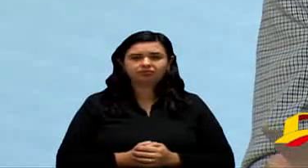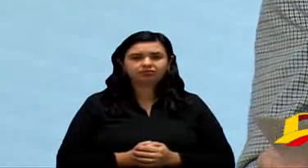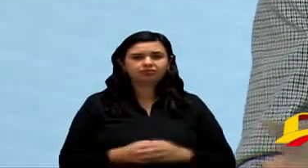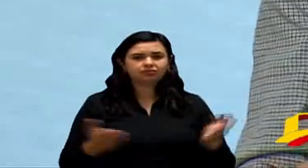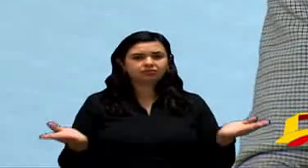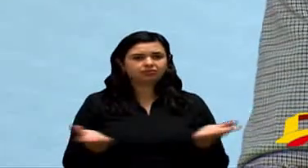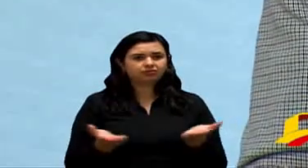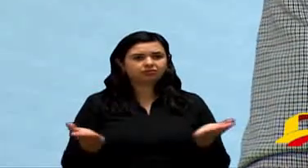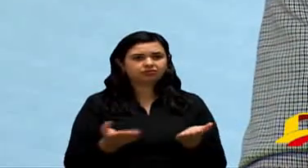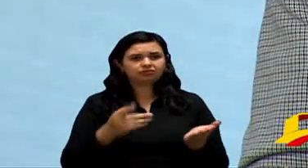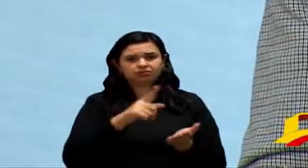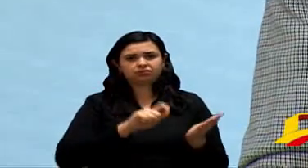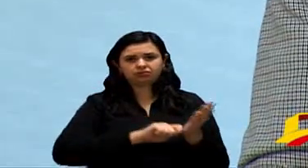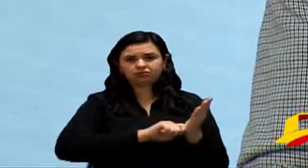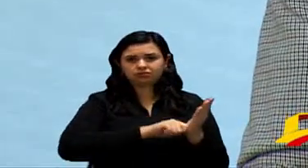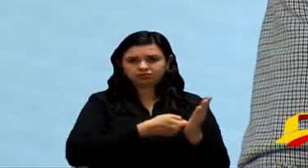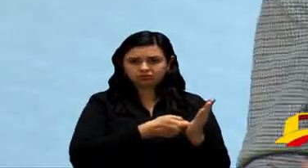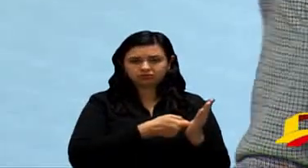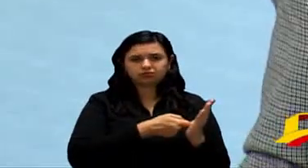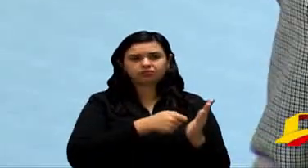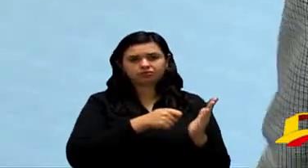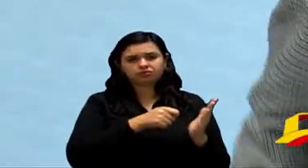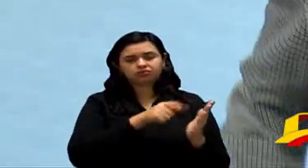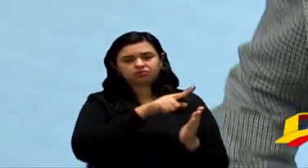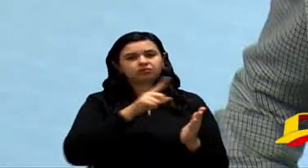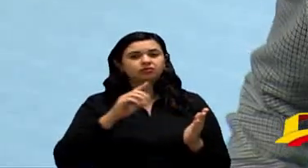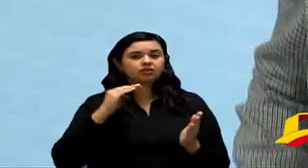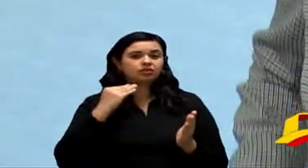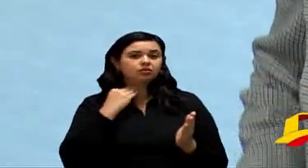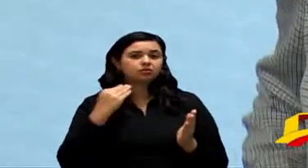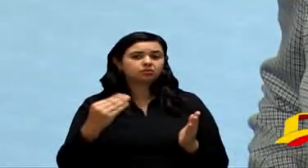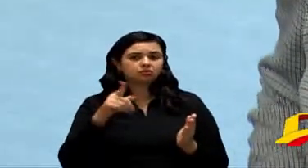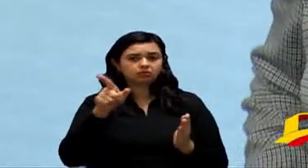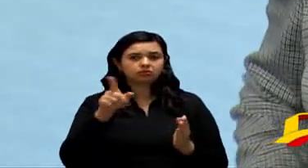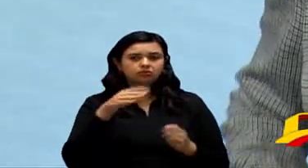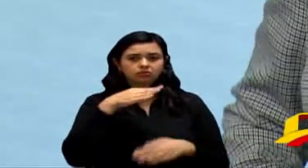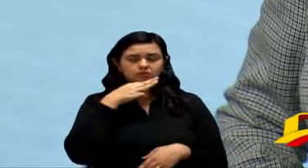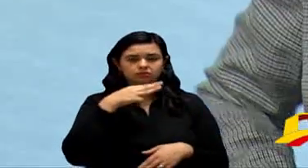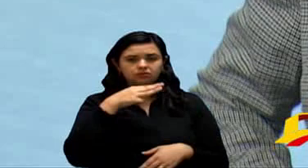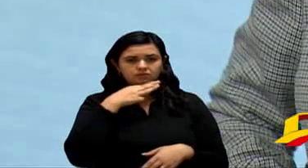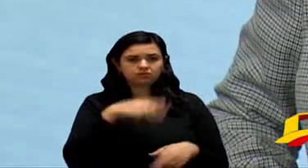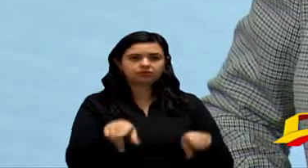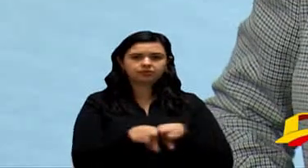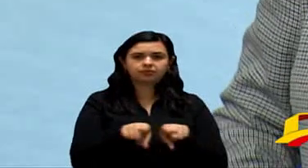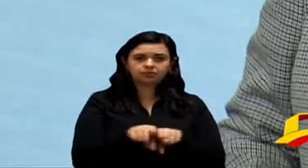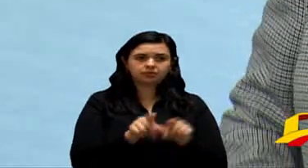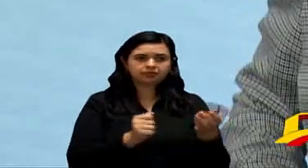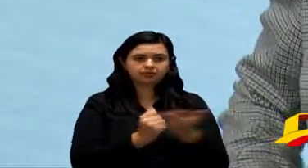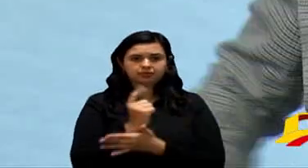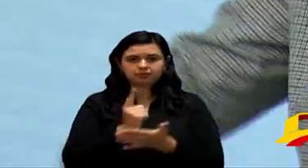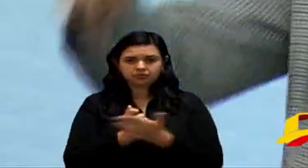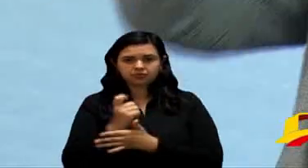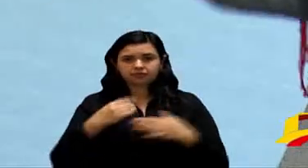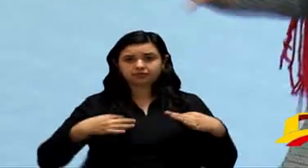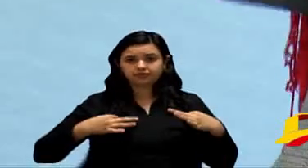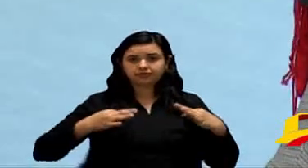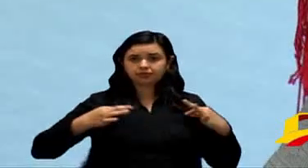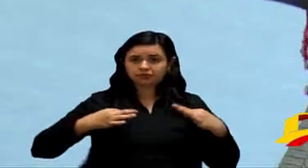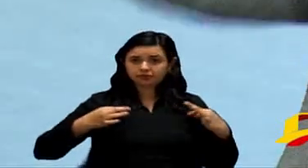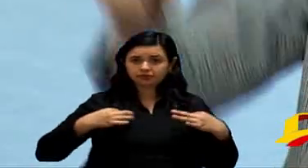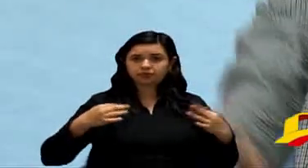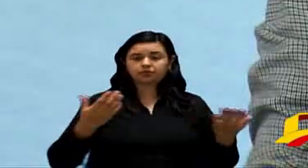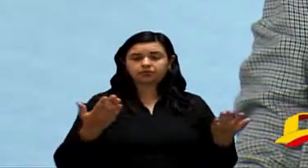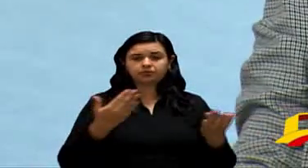resultou na no bloqueio de bens do prefeito afastamento do secretário 26 milhões compra de uniformes escolares que poderiam estar sendo